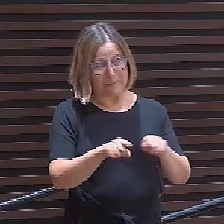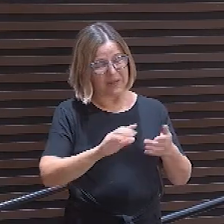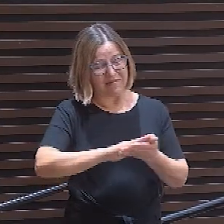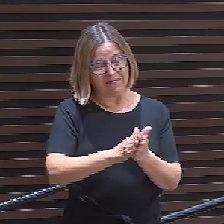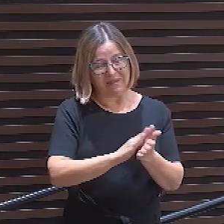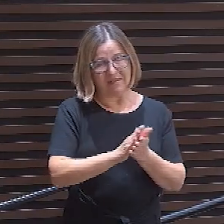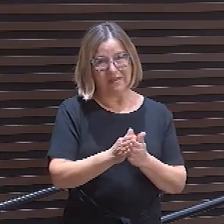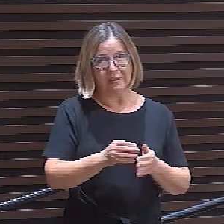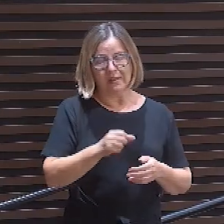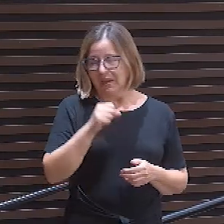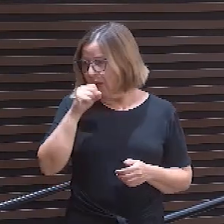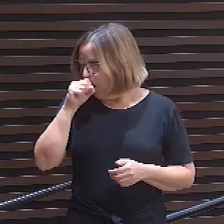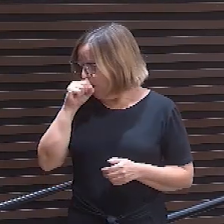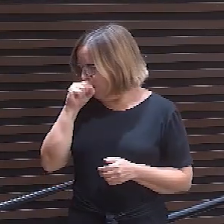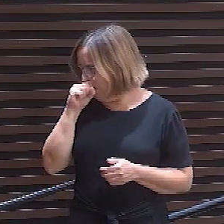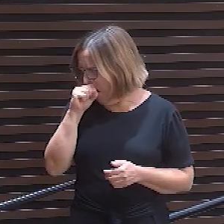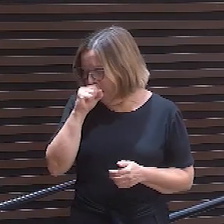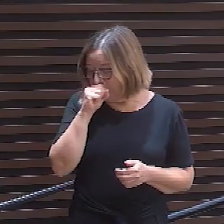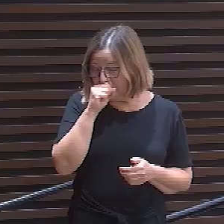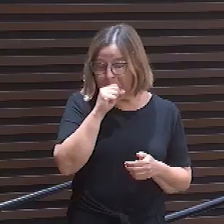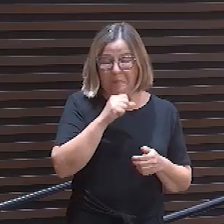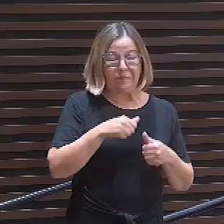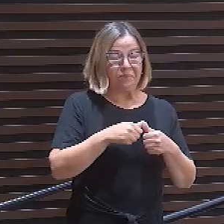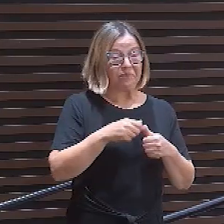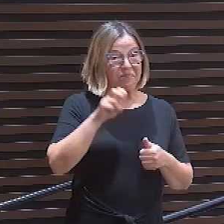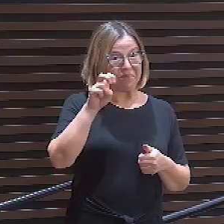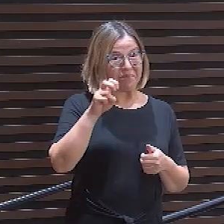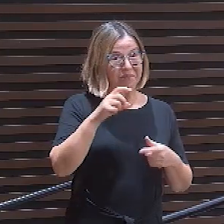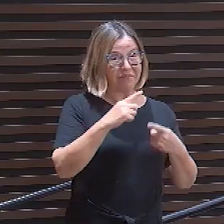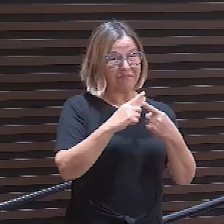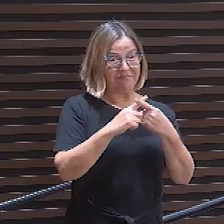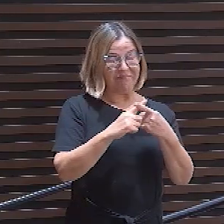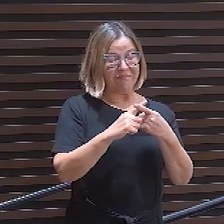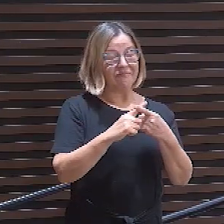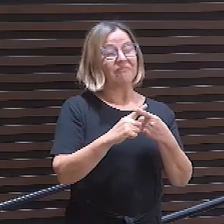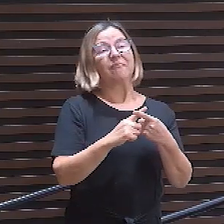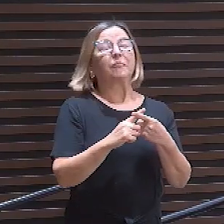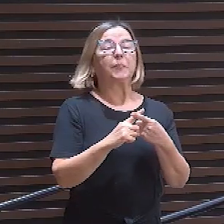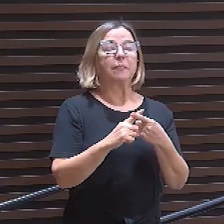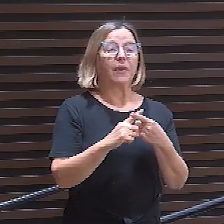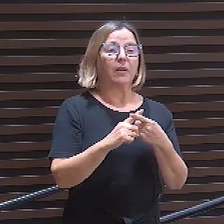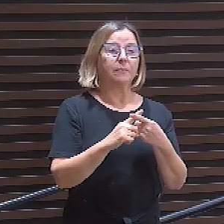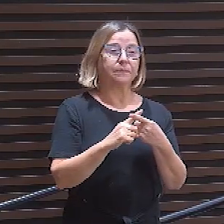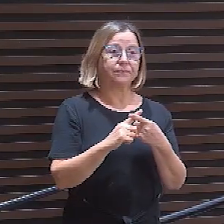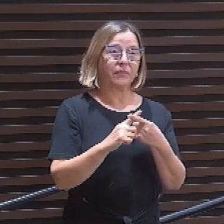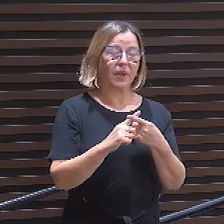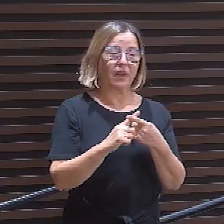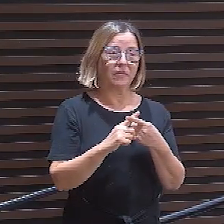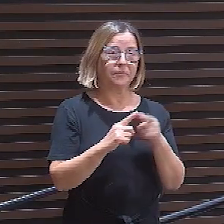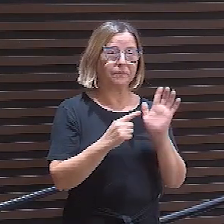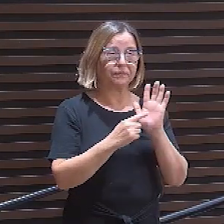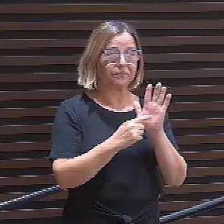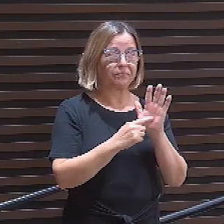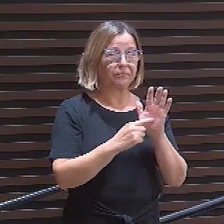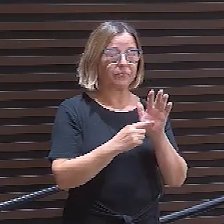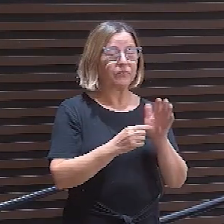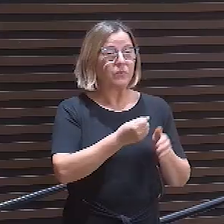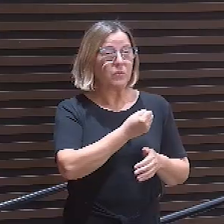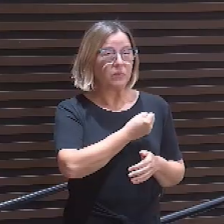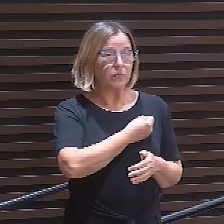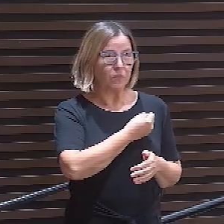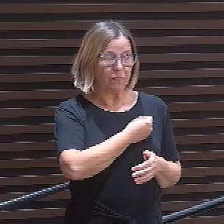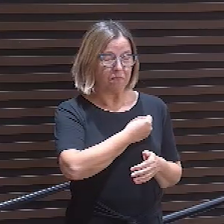Essas 5 vezes, elas apontam para um número que a Bíblia chama de número